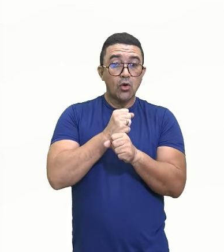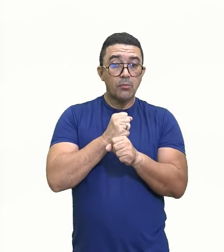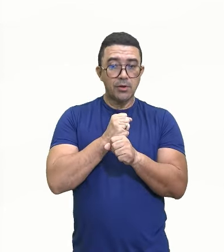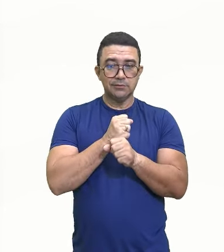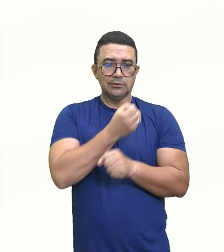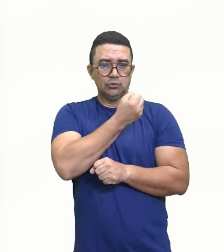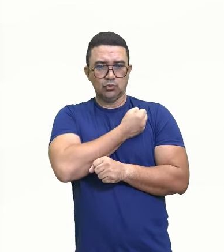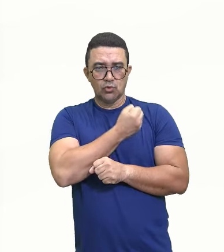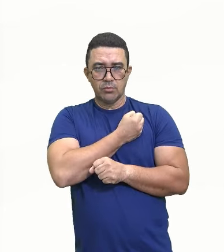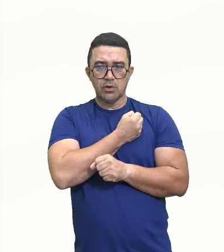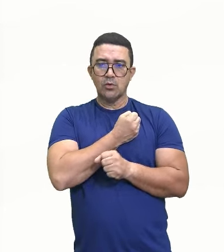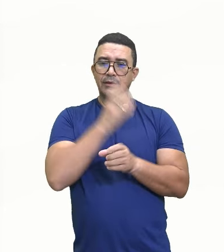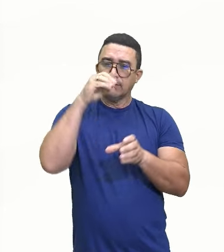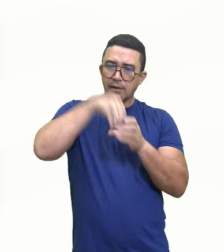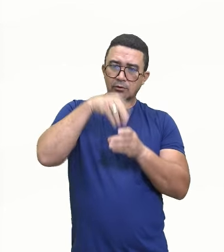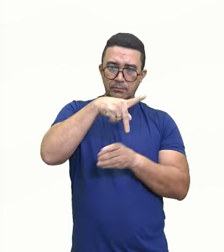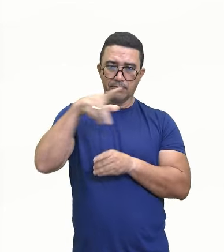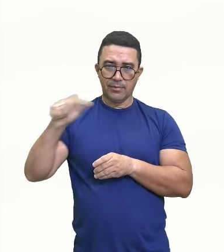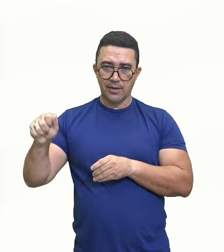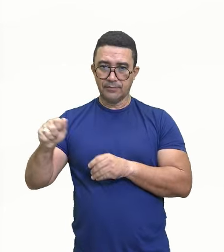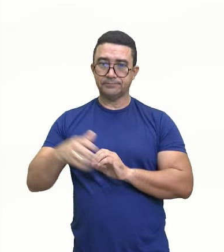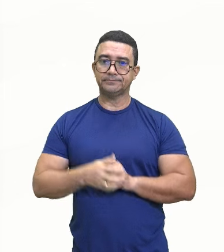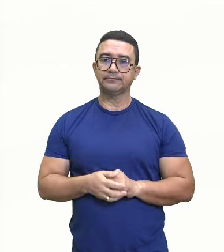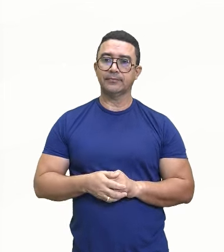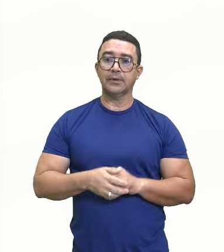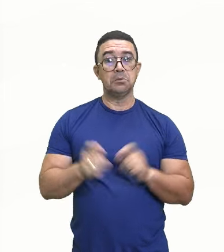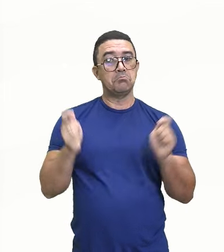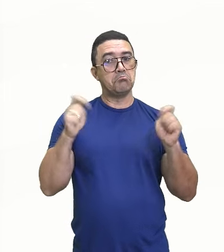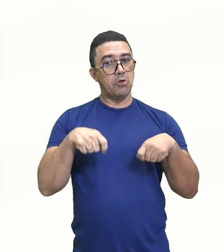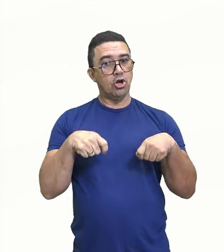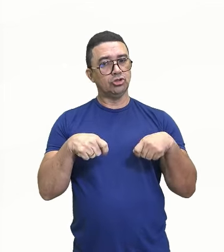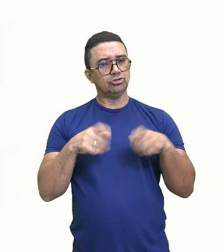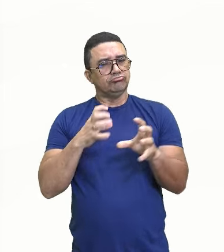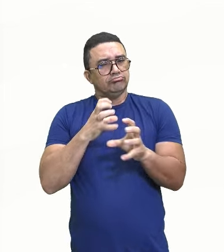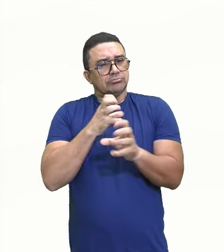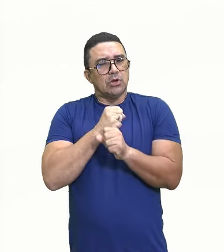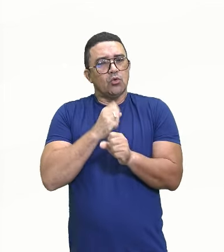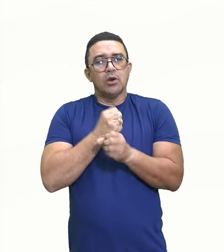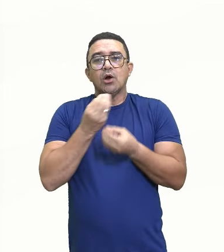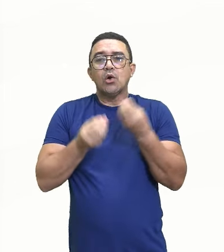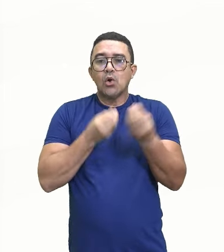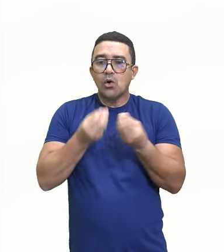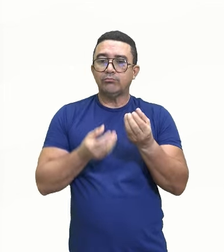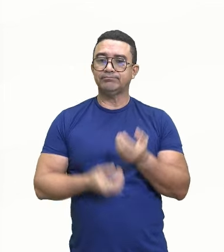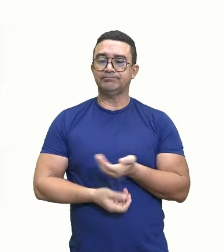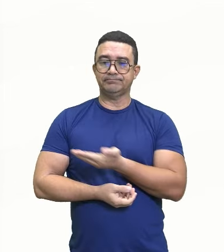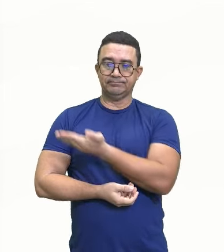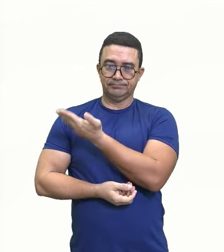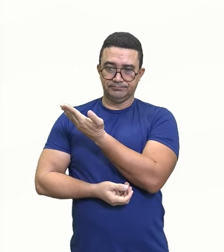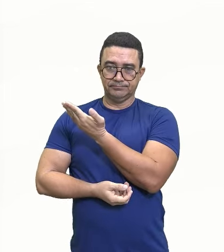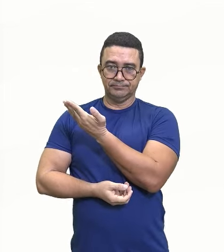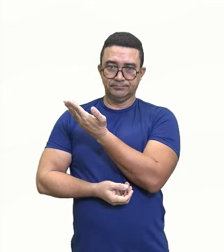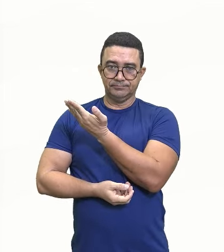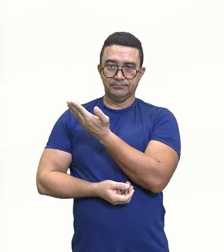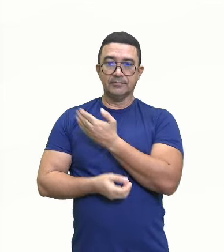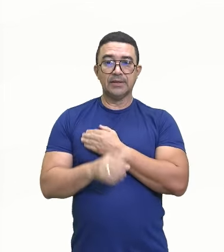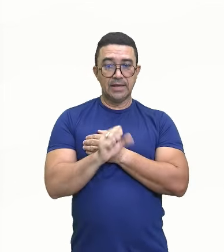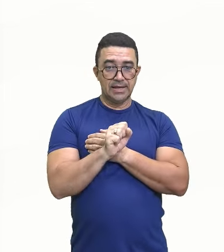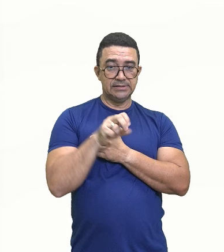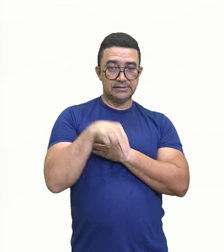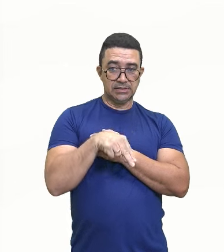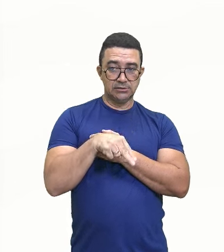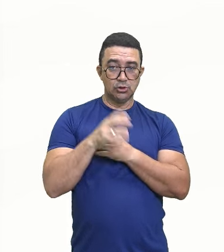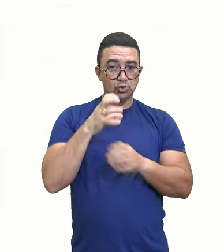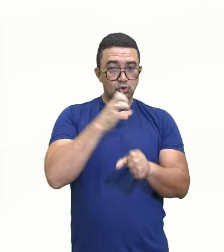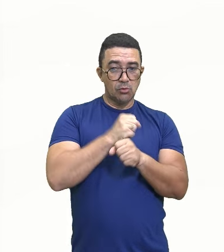dos termos de uma progressão aritmética pode ser calculada pela expressão Sn, que é a soma de